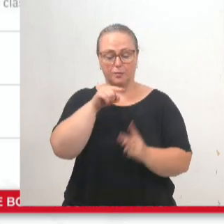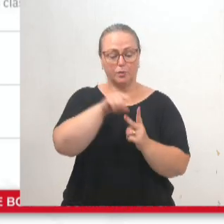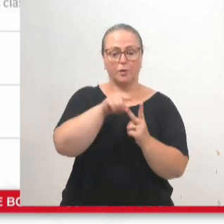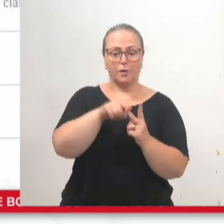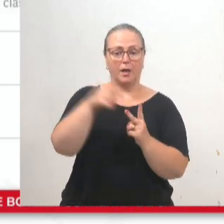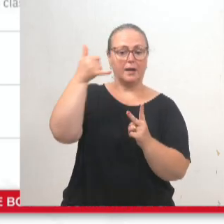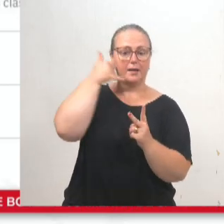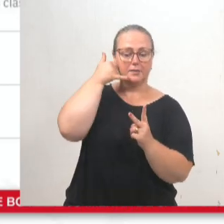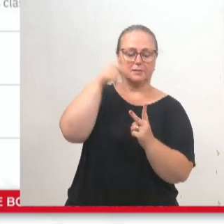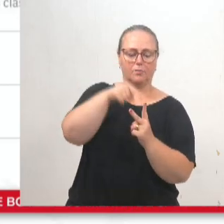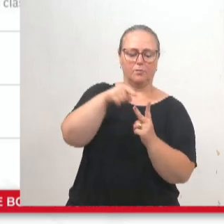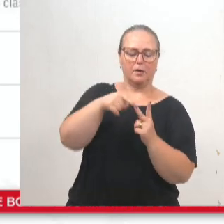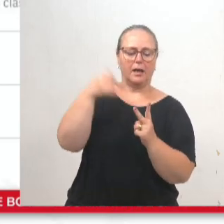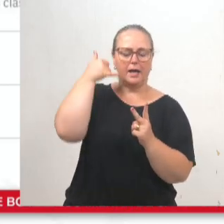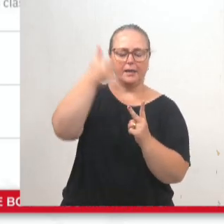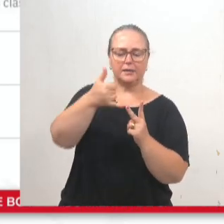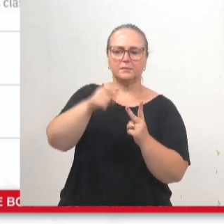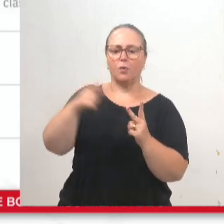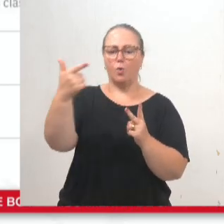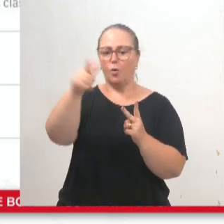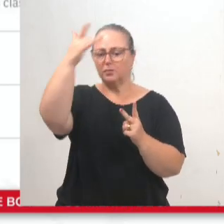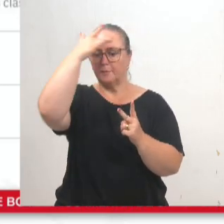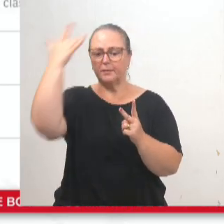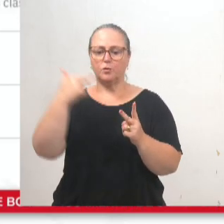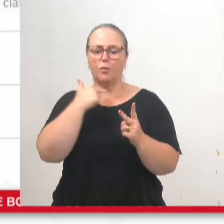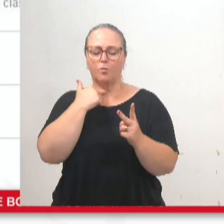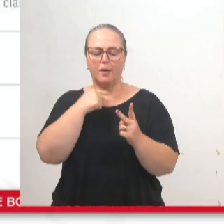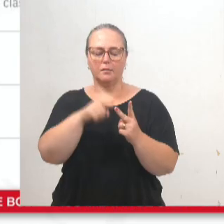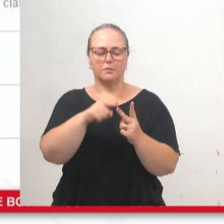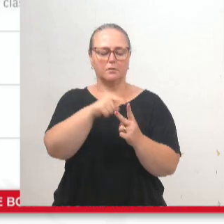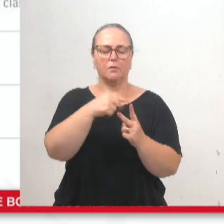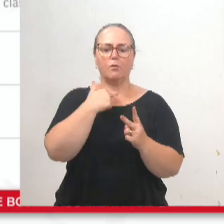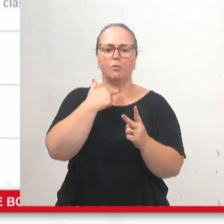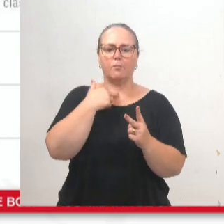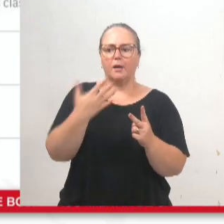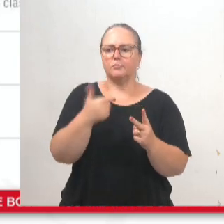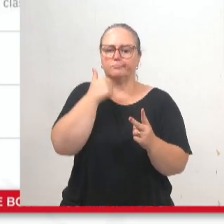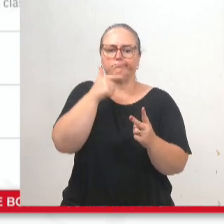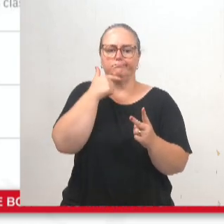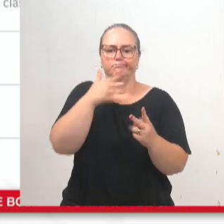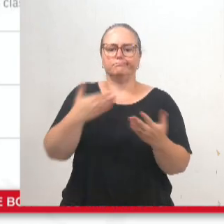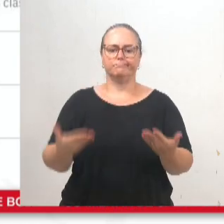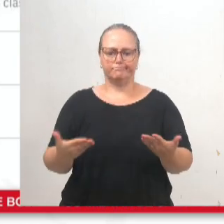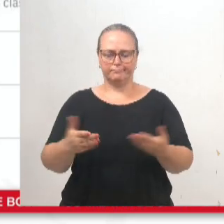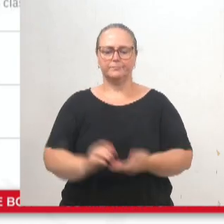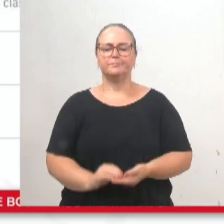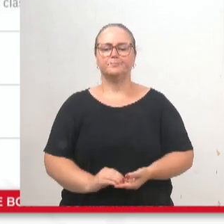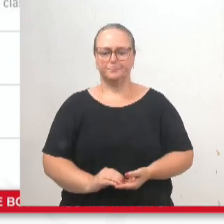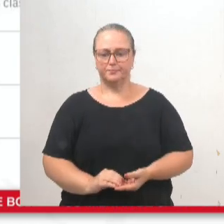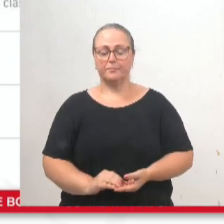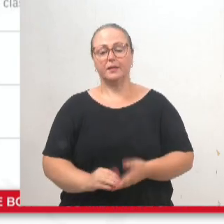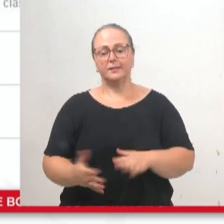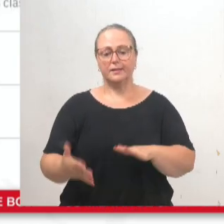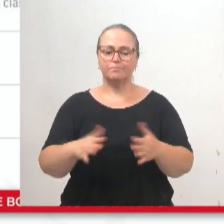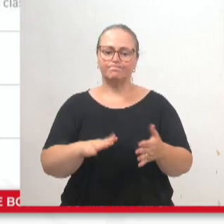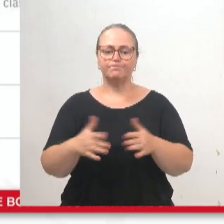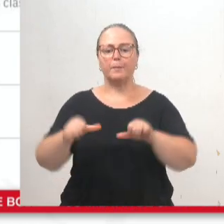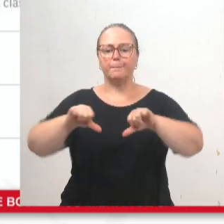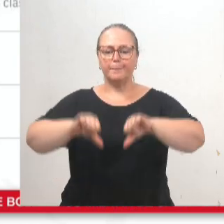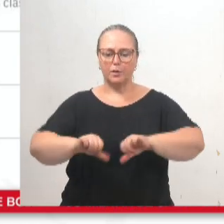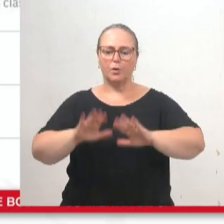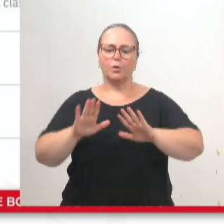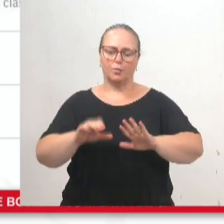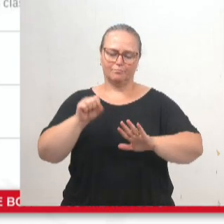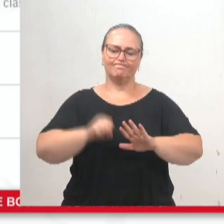aumentou 1 segundo, chegou numa média de 11 segundos. Tá? Então, só para demonstrar que houve, de certa forma, uma piora